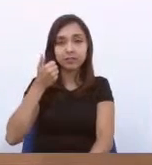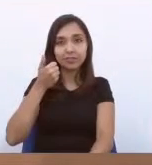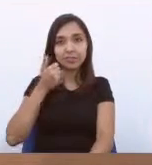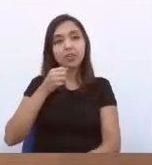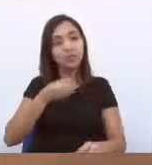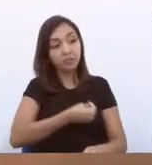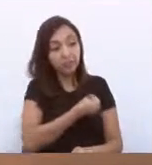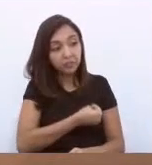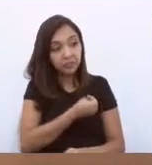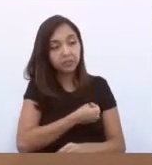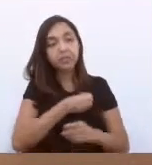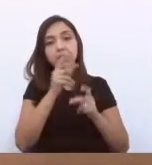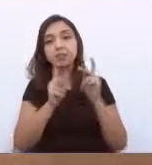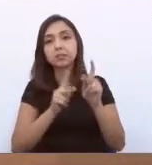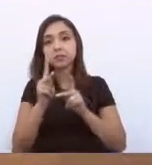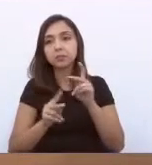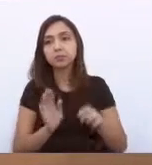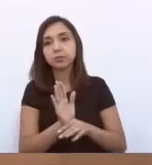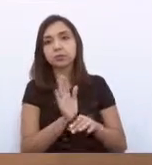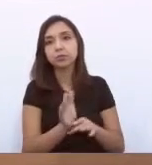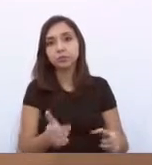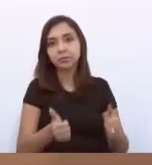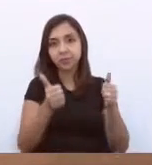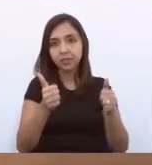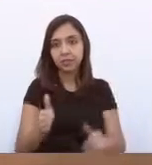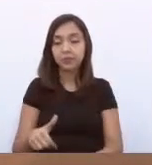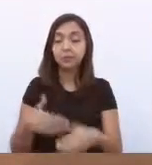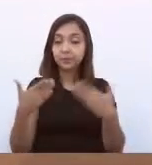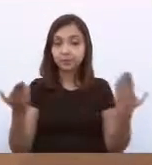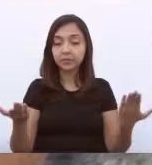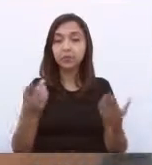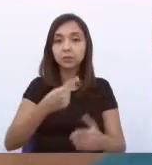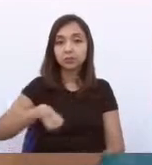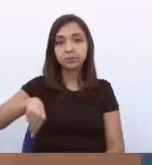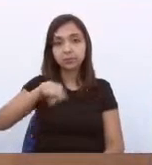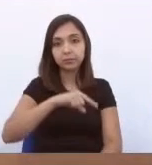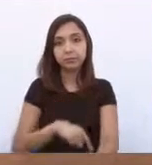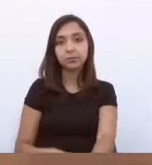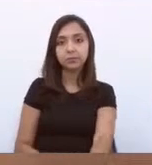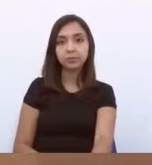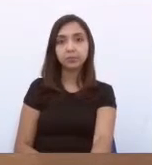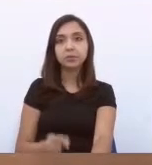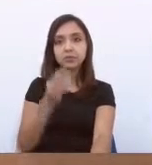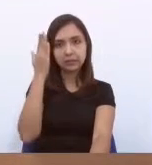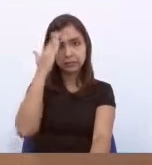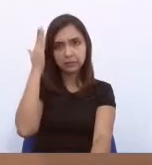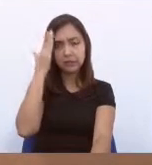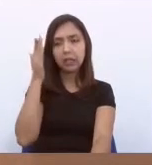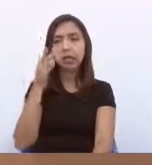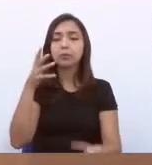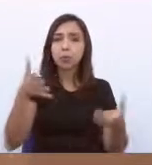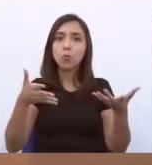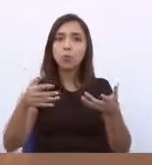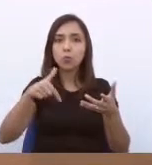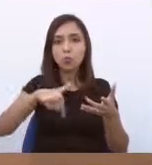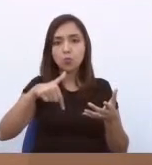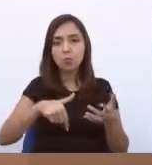de vida da população. Então, nós sabemos que